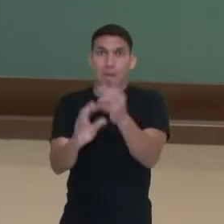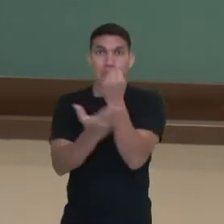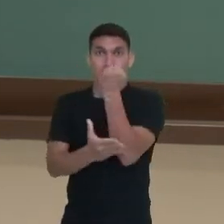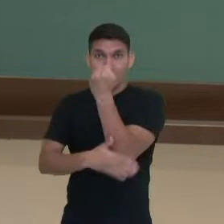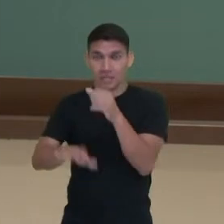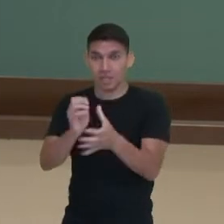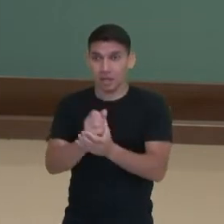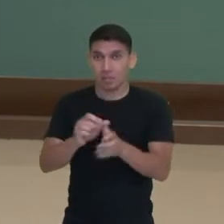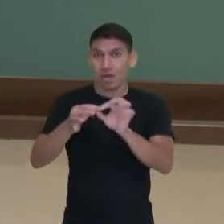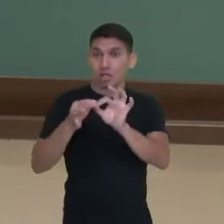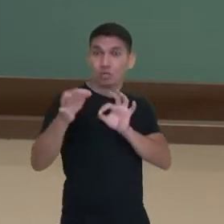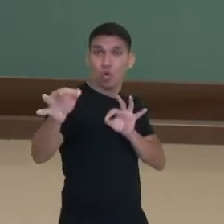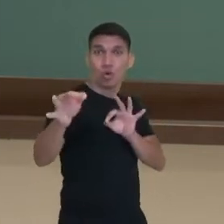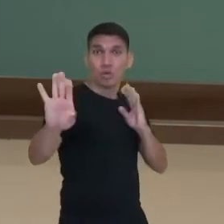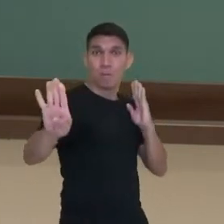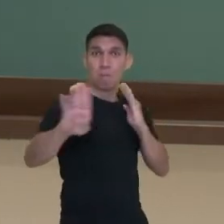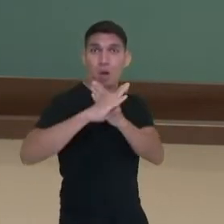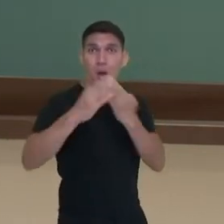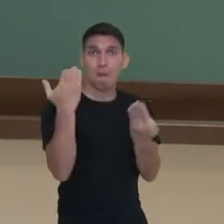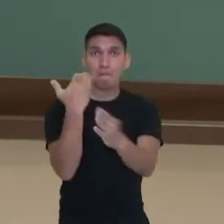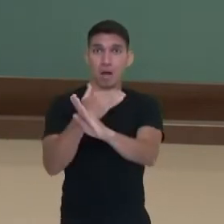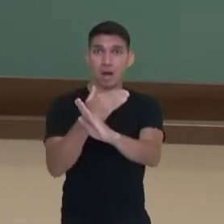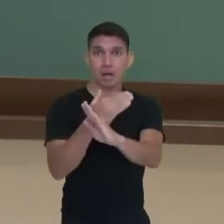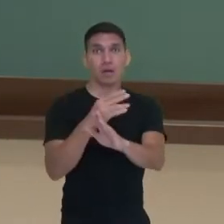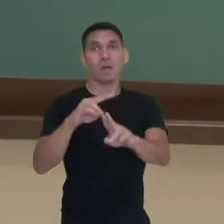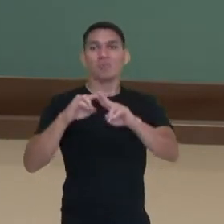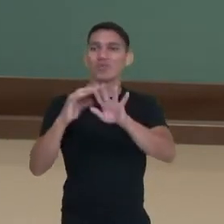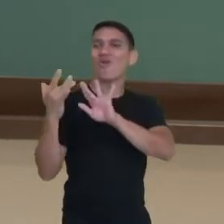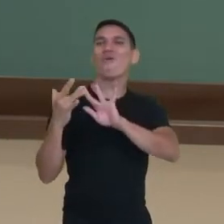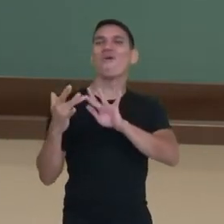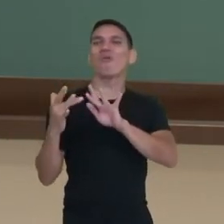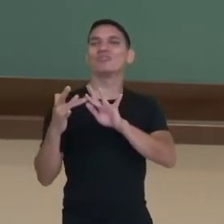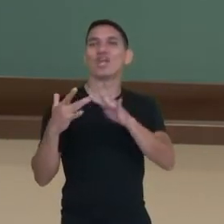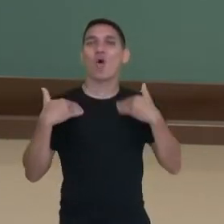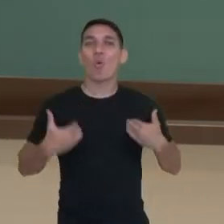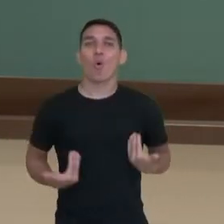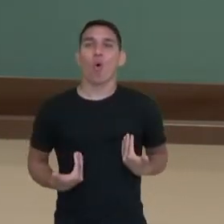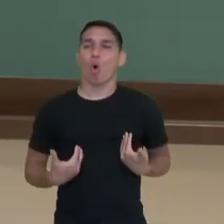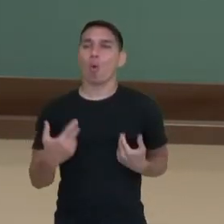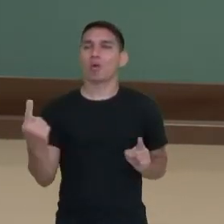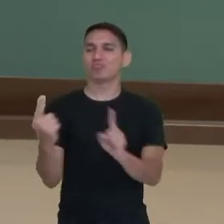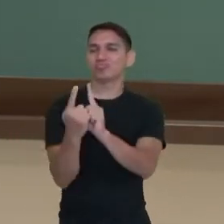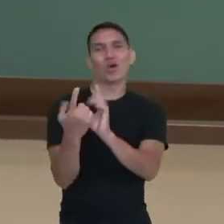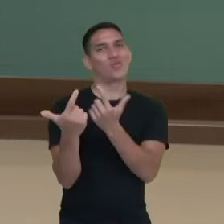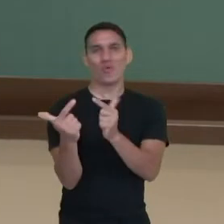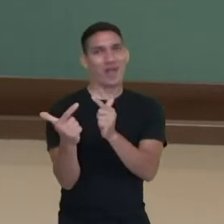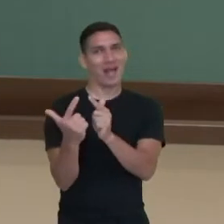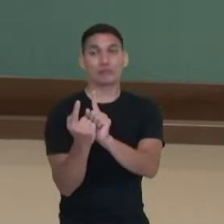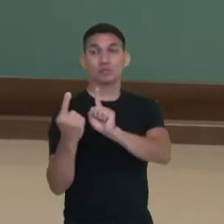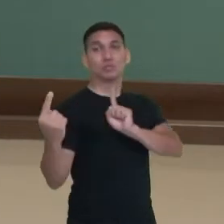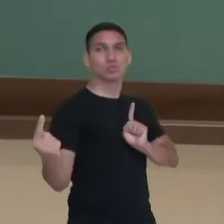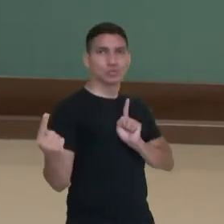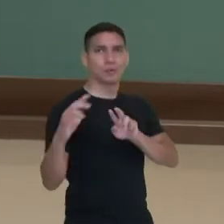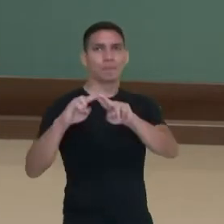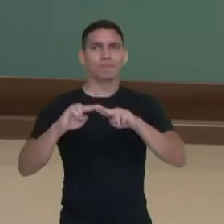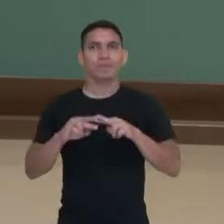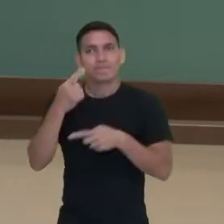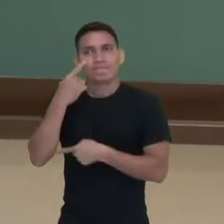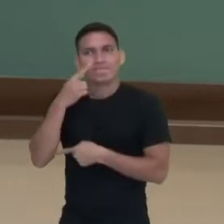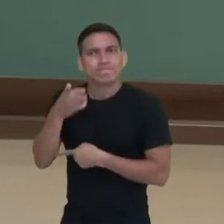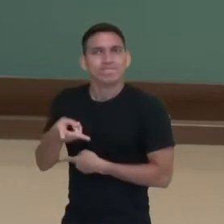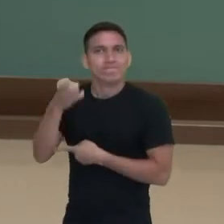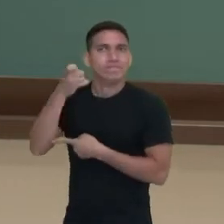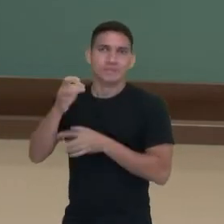lutas já a longa distância. O contato corporal entre os lutadores já não existe, não é tão